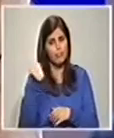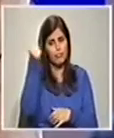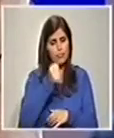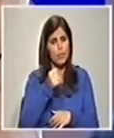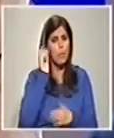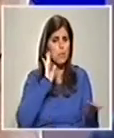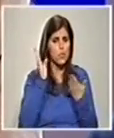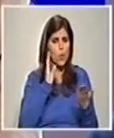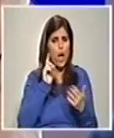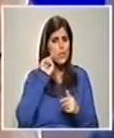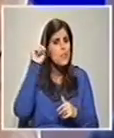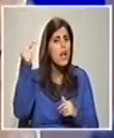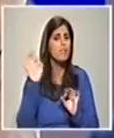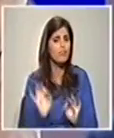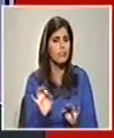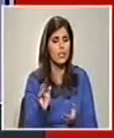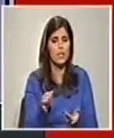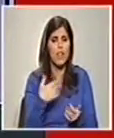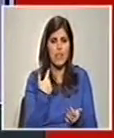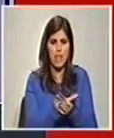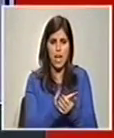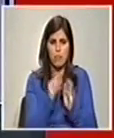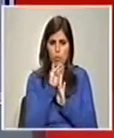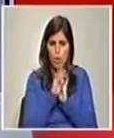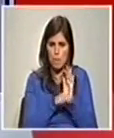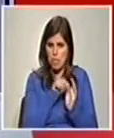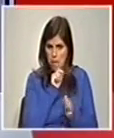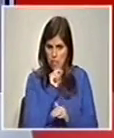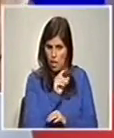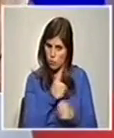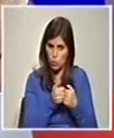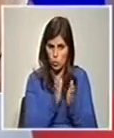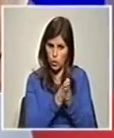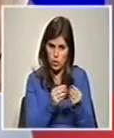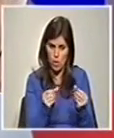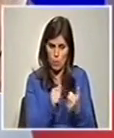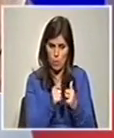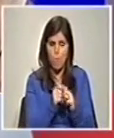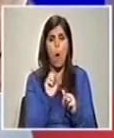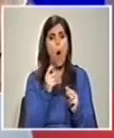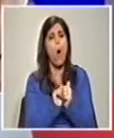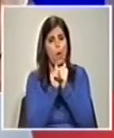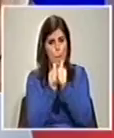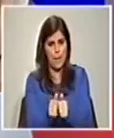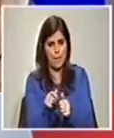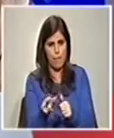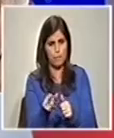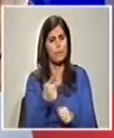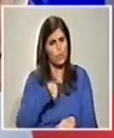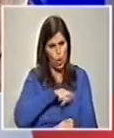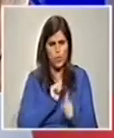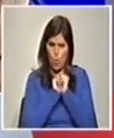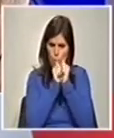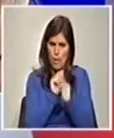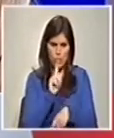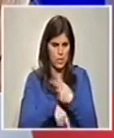Sim. Doar software chega? Não chega, certamente. Ou vocês acompanham essa... Não, acompanhamos